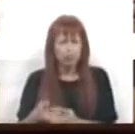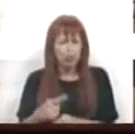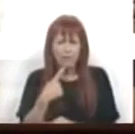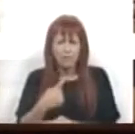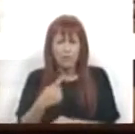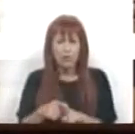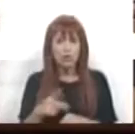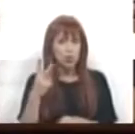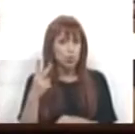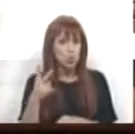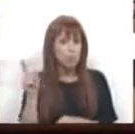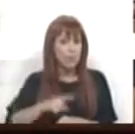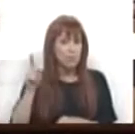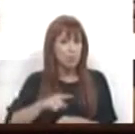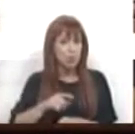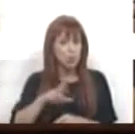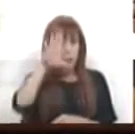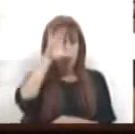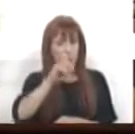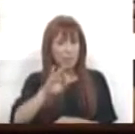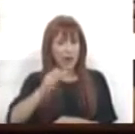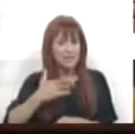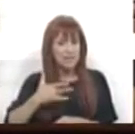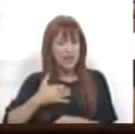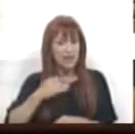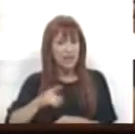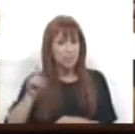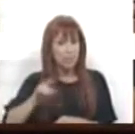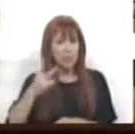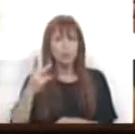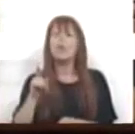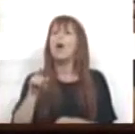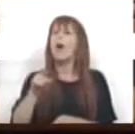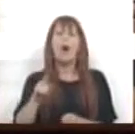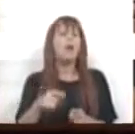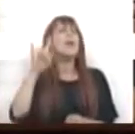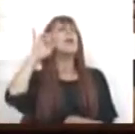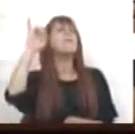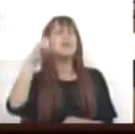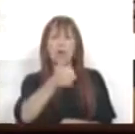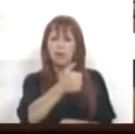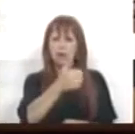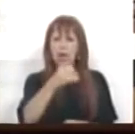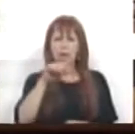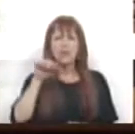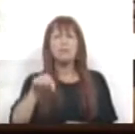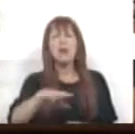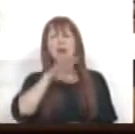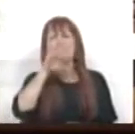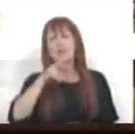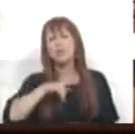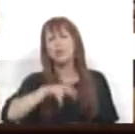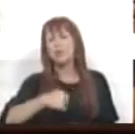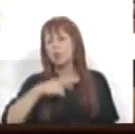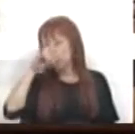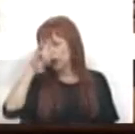foi anunciada por 2 vezes pelo governo PSD-CDS, que chegaria, imagine-se, a 500 mil famílias do nosso